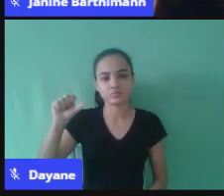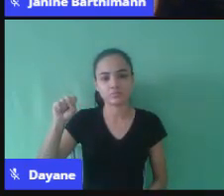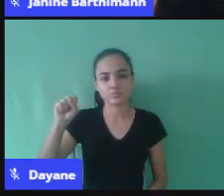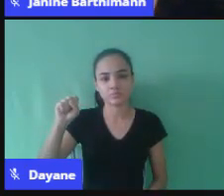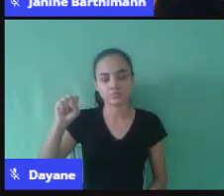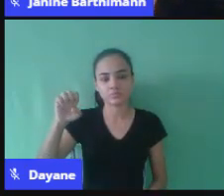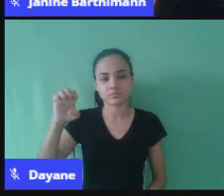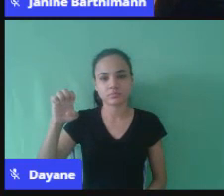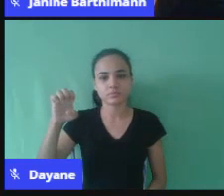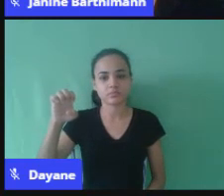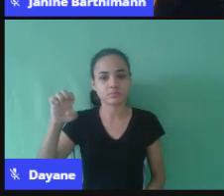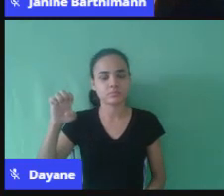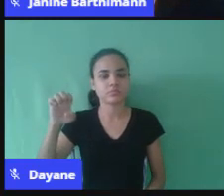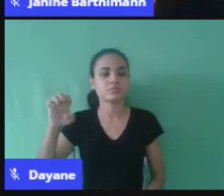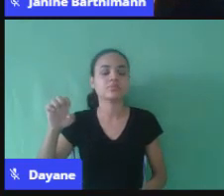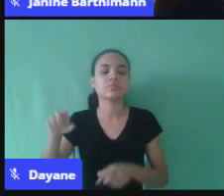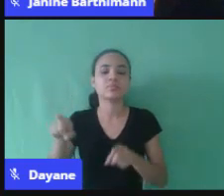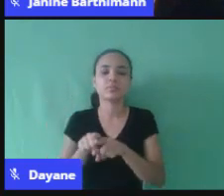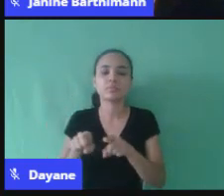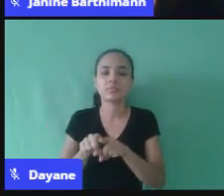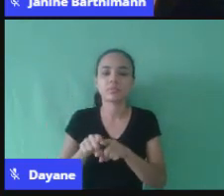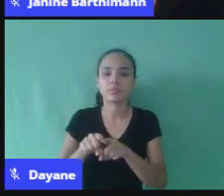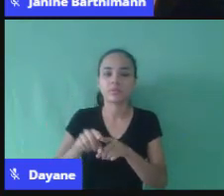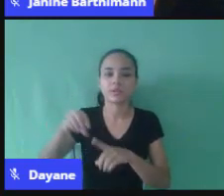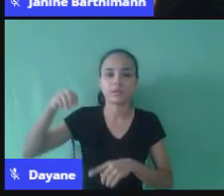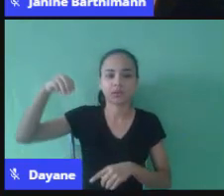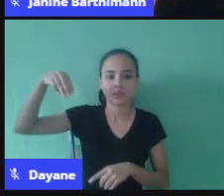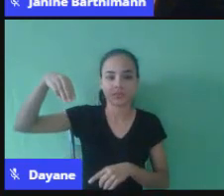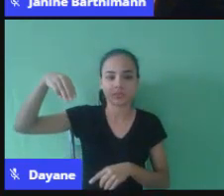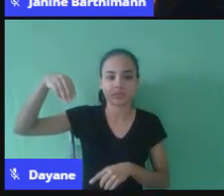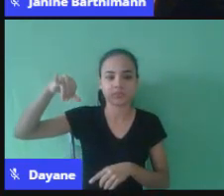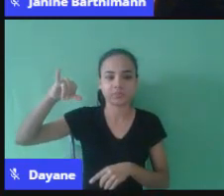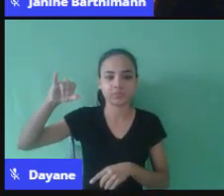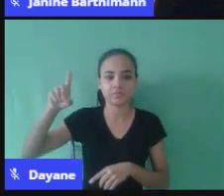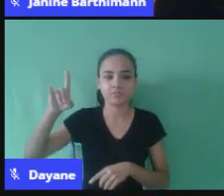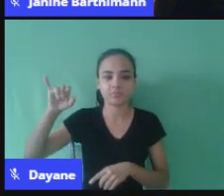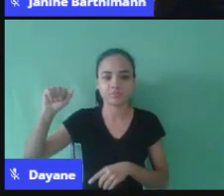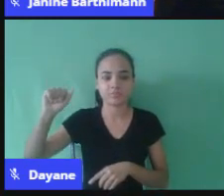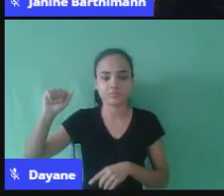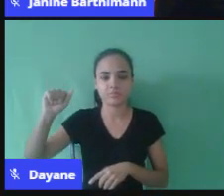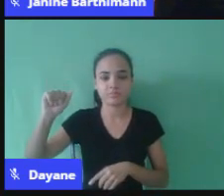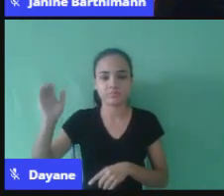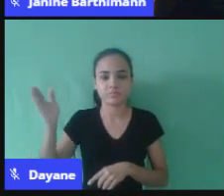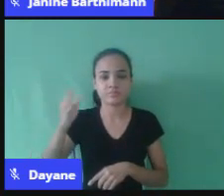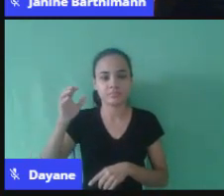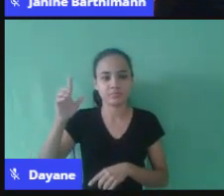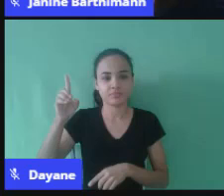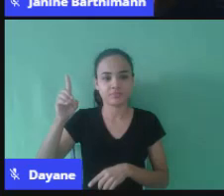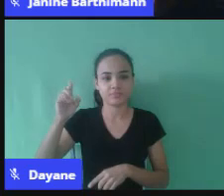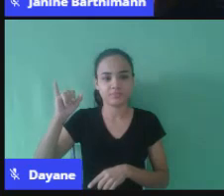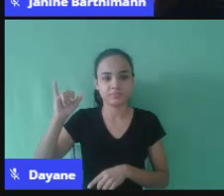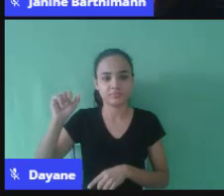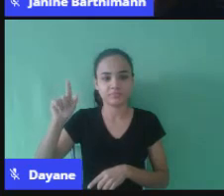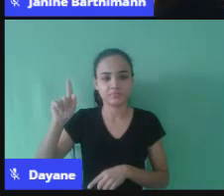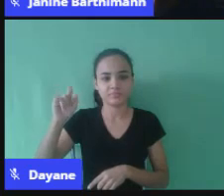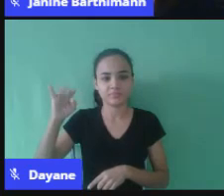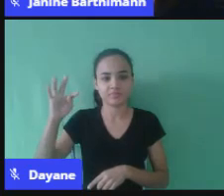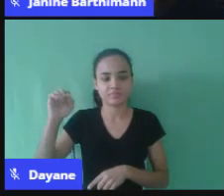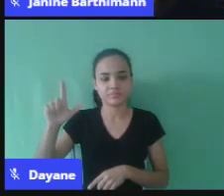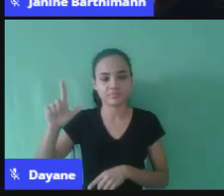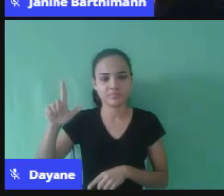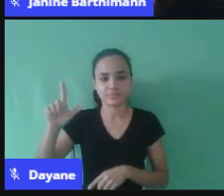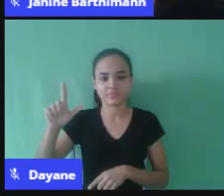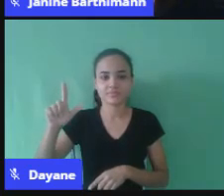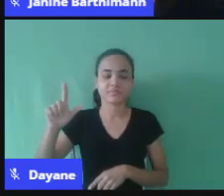digitais, para trazer tudo isso para uma sala de aula agora que, no momento remoto, ela acontece de maneira digital, de